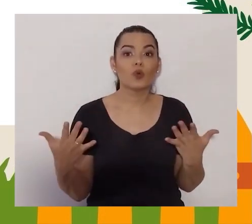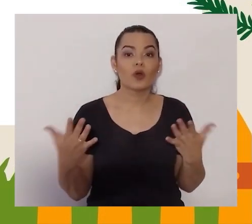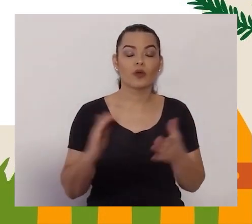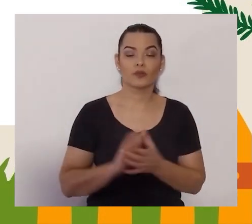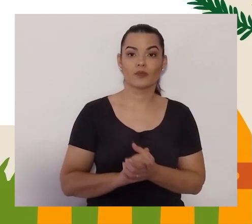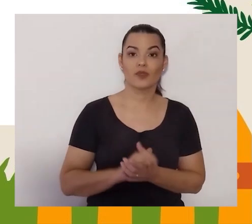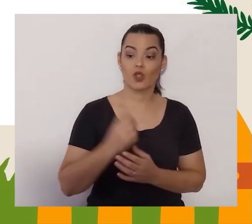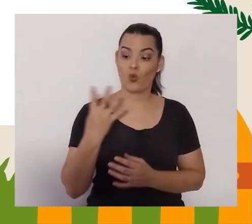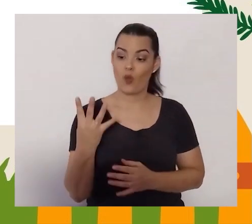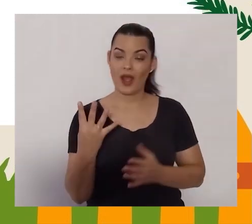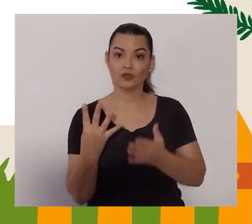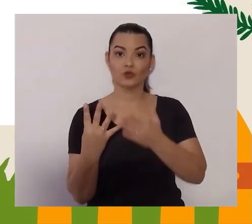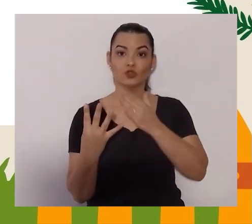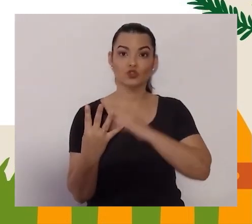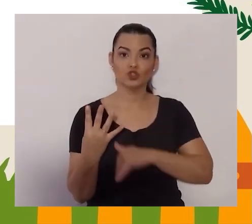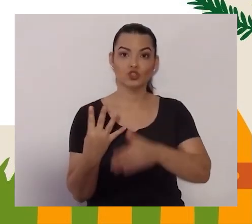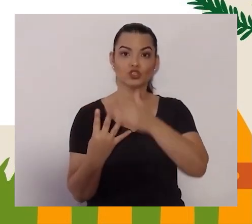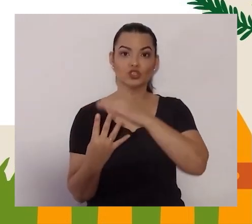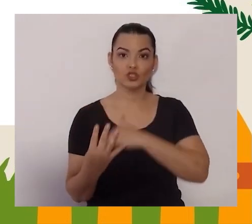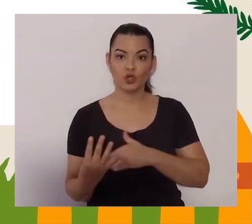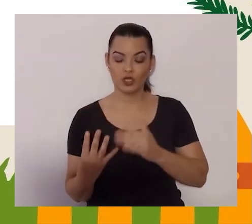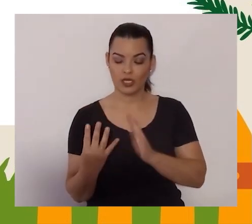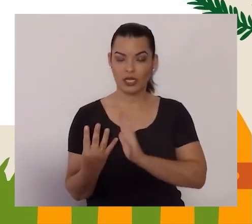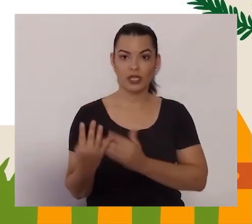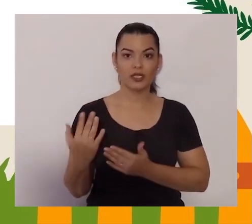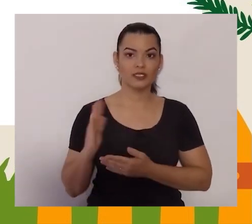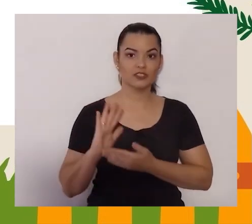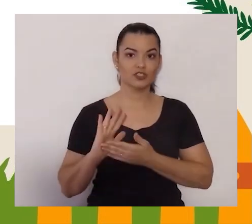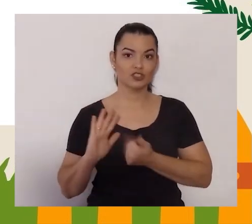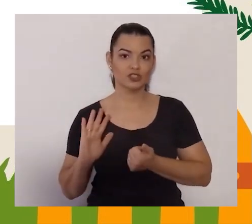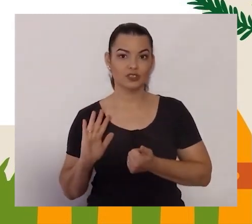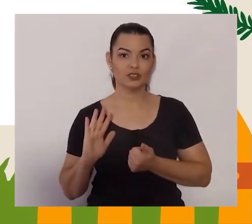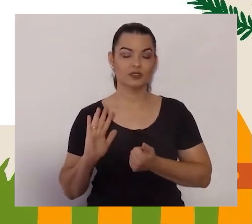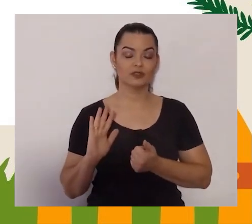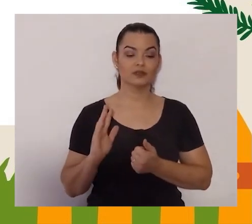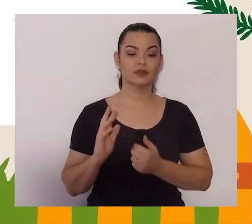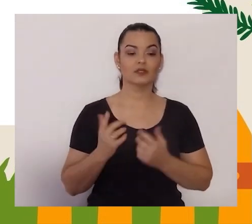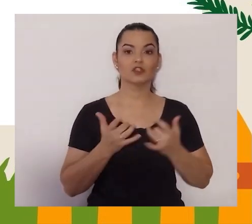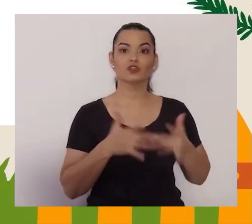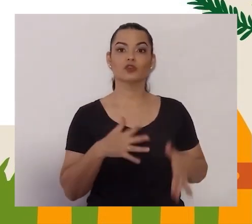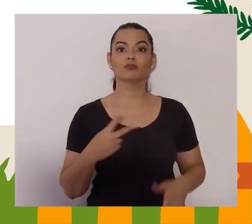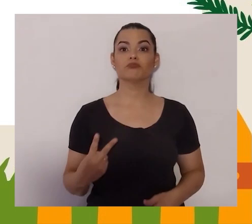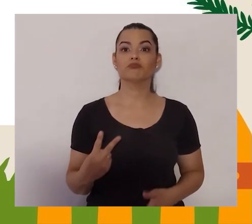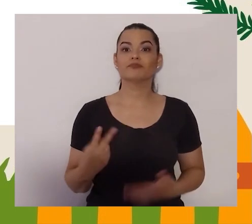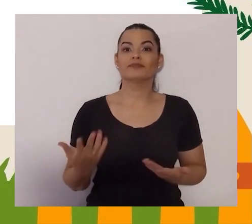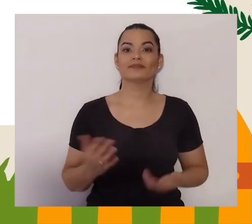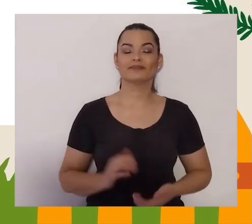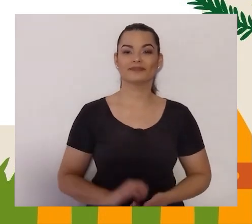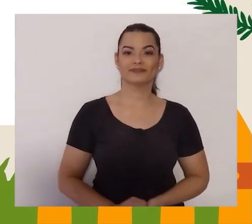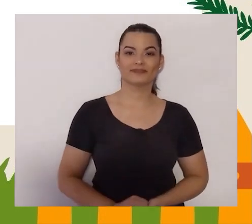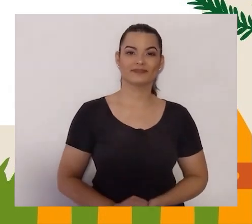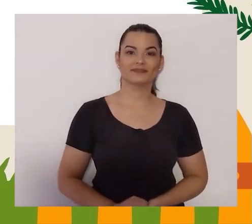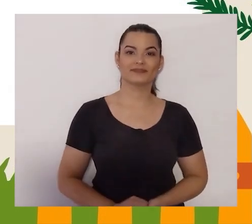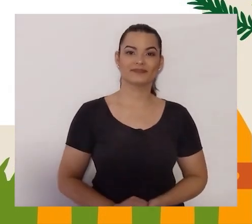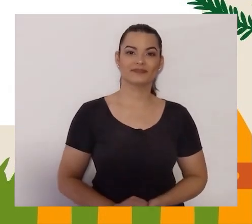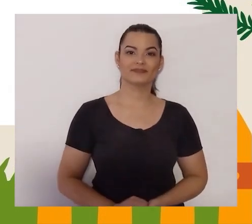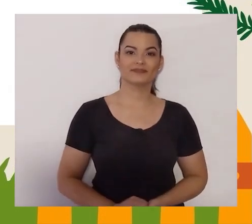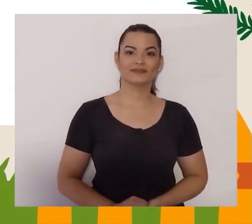que subtraído de 4 é igual a 2?